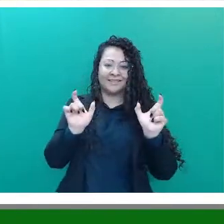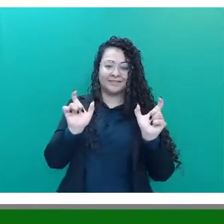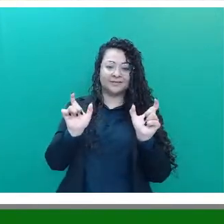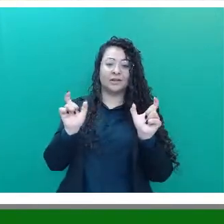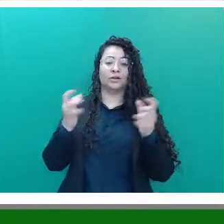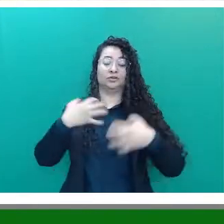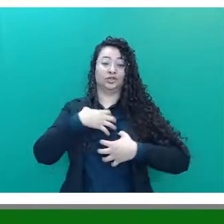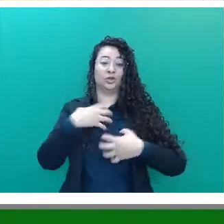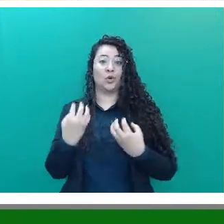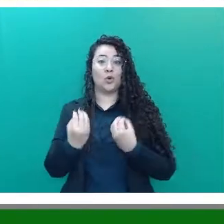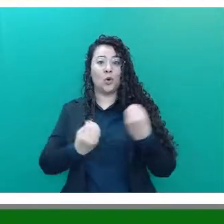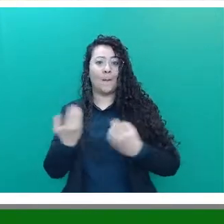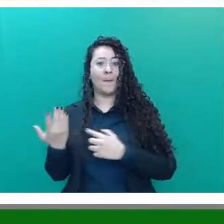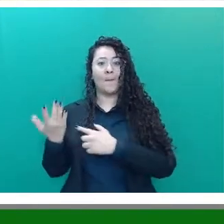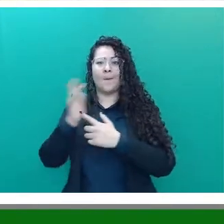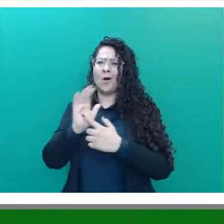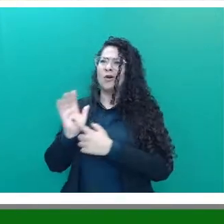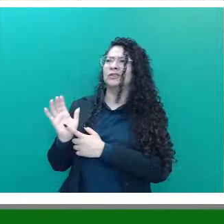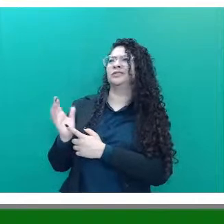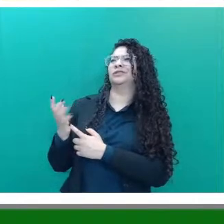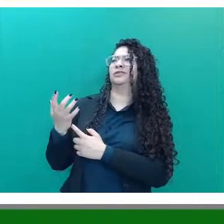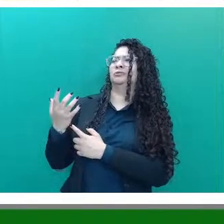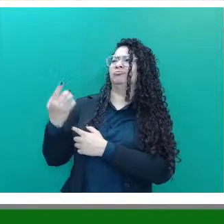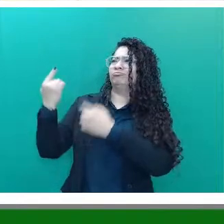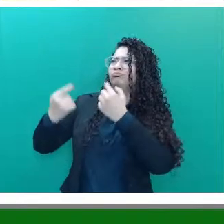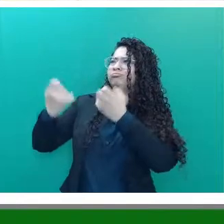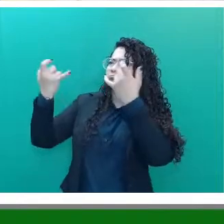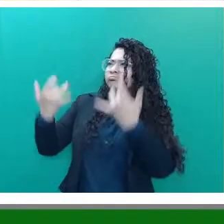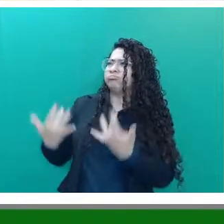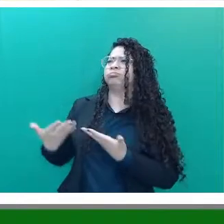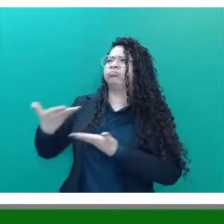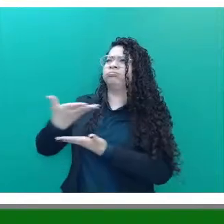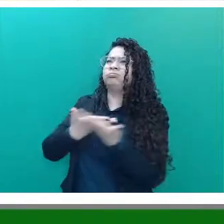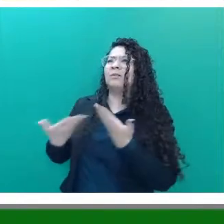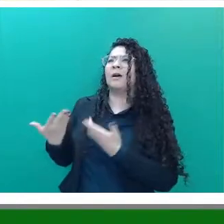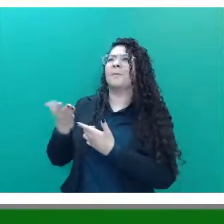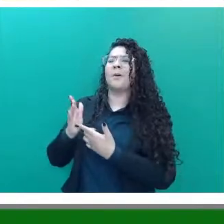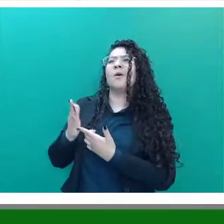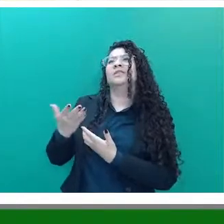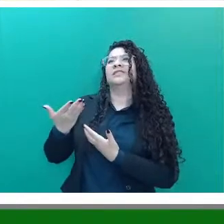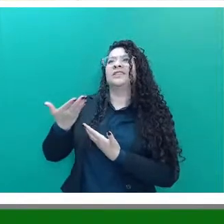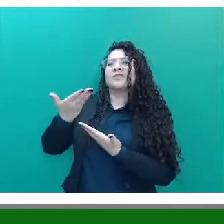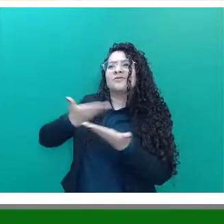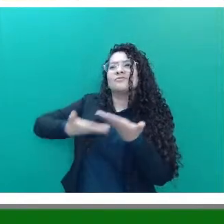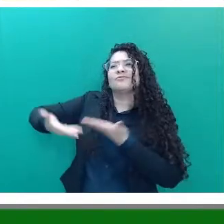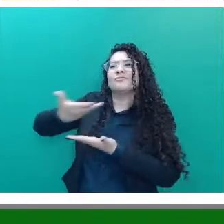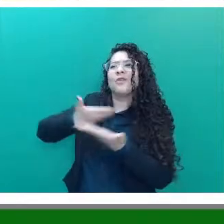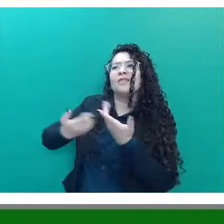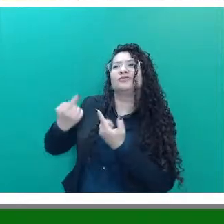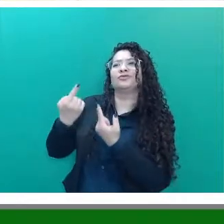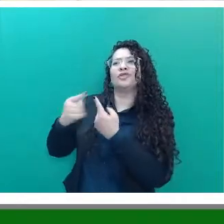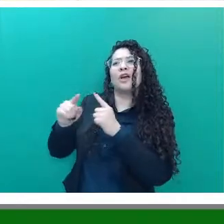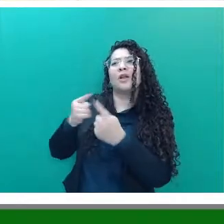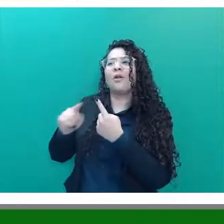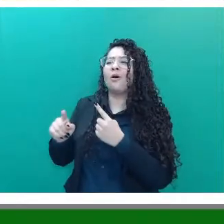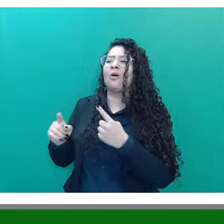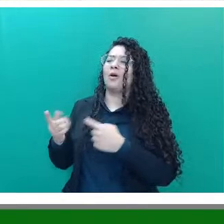discute eles, vai detalhando o gráfico para o seu leitor, então também está muito bem elaborado nesse